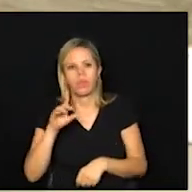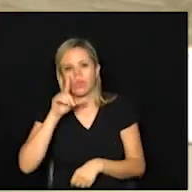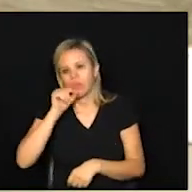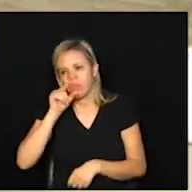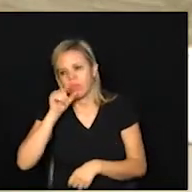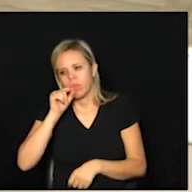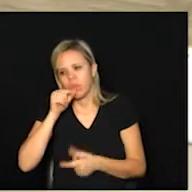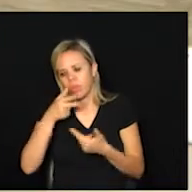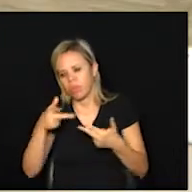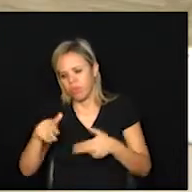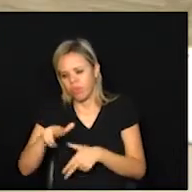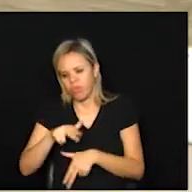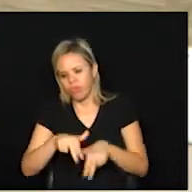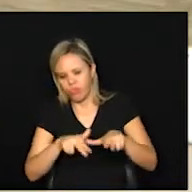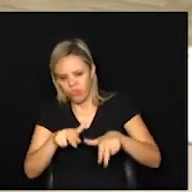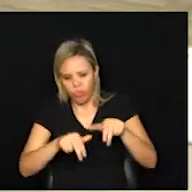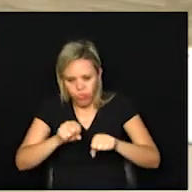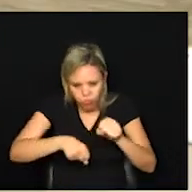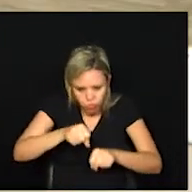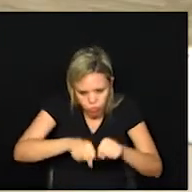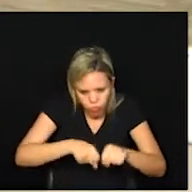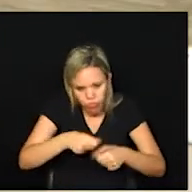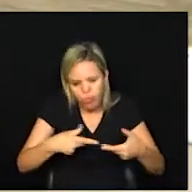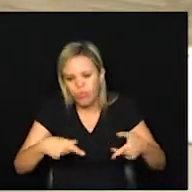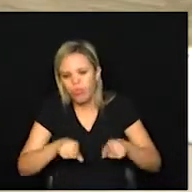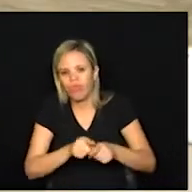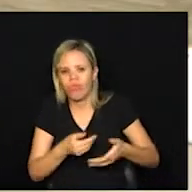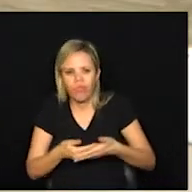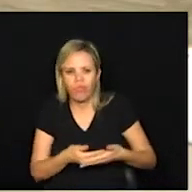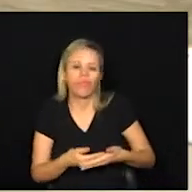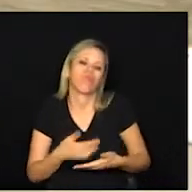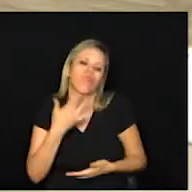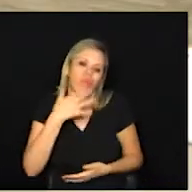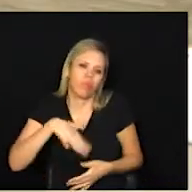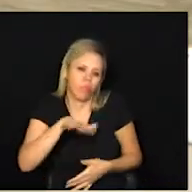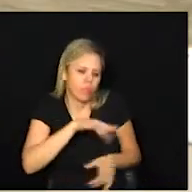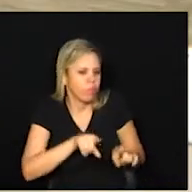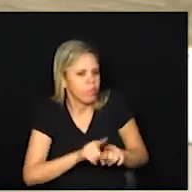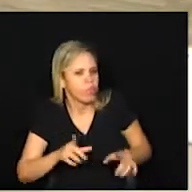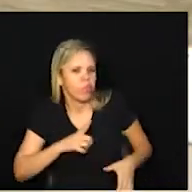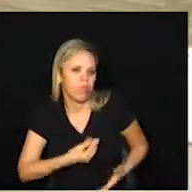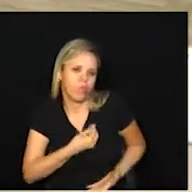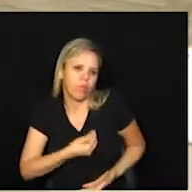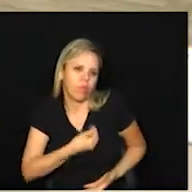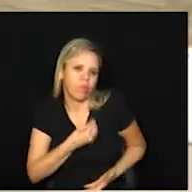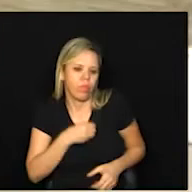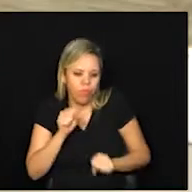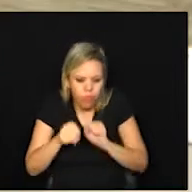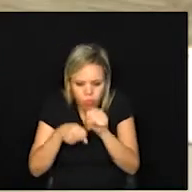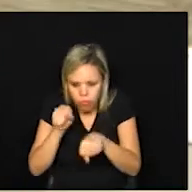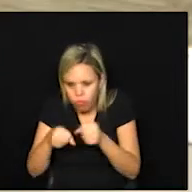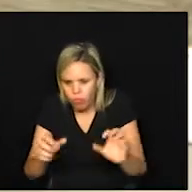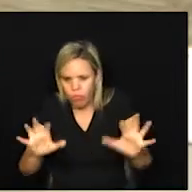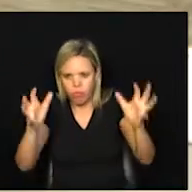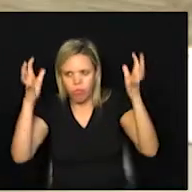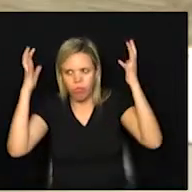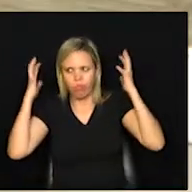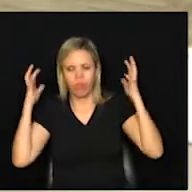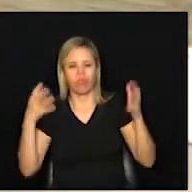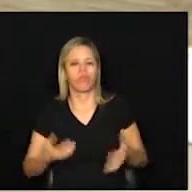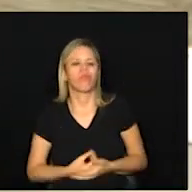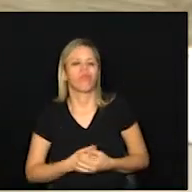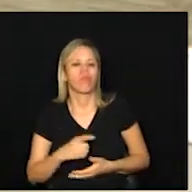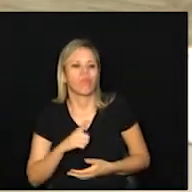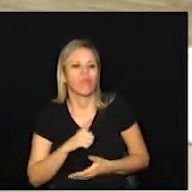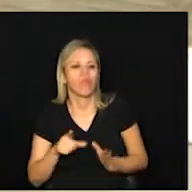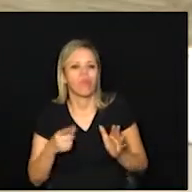aves, répteis, mamíferos, que ainda existem na nossa região, que eles possam caminhar por esses corredores.